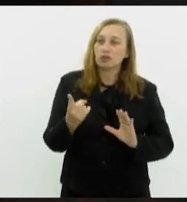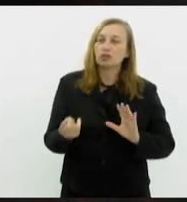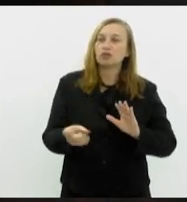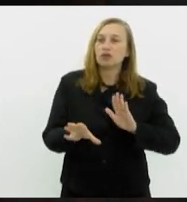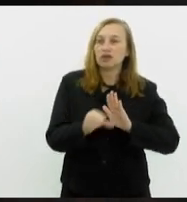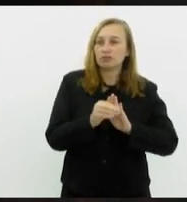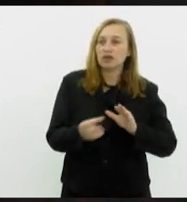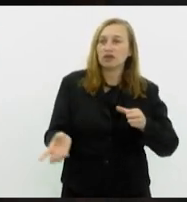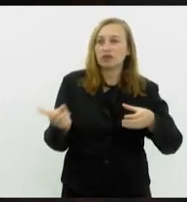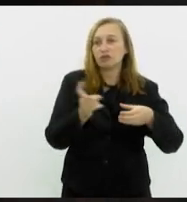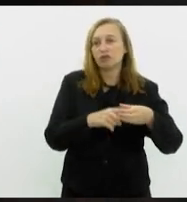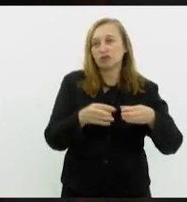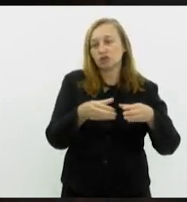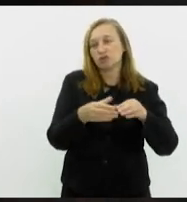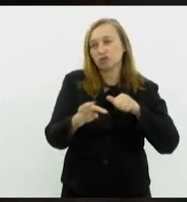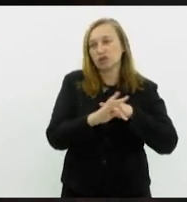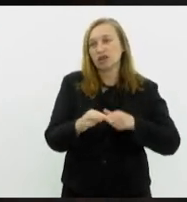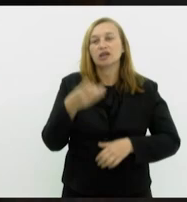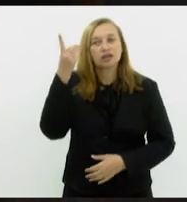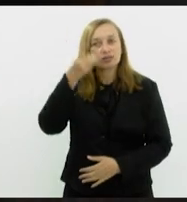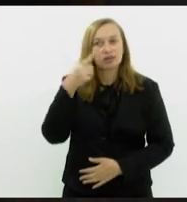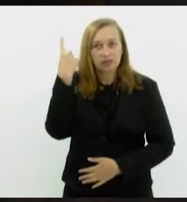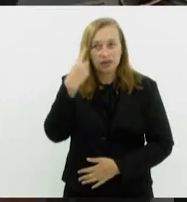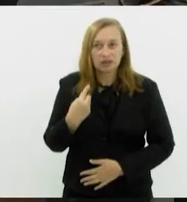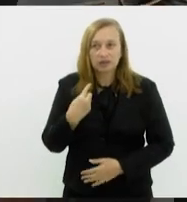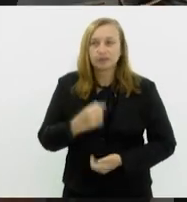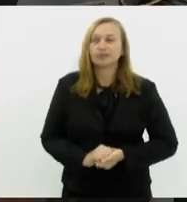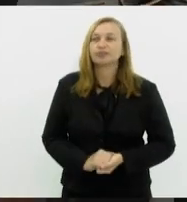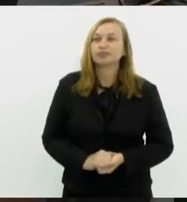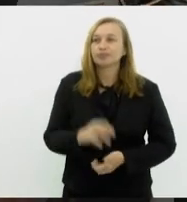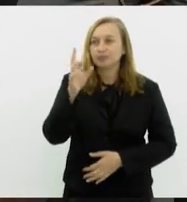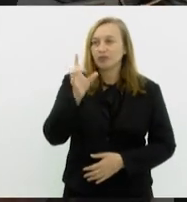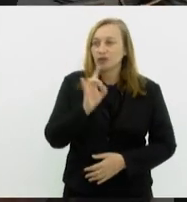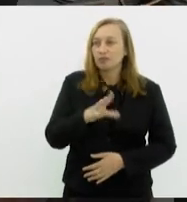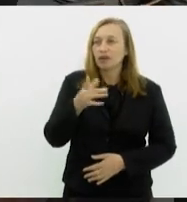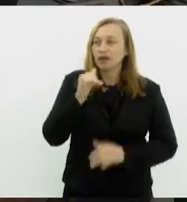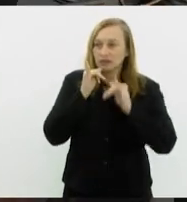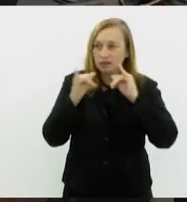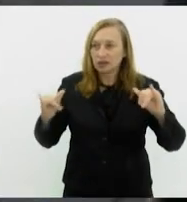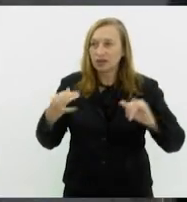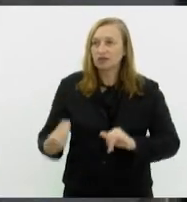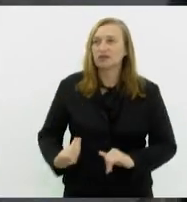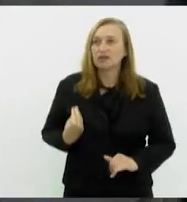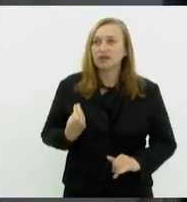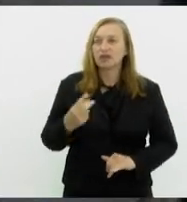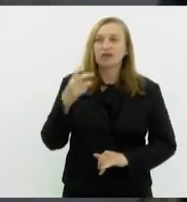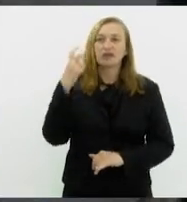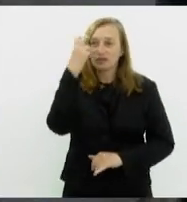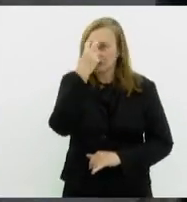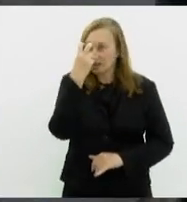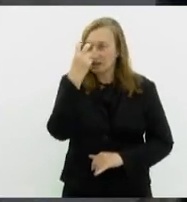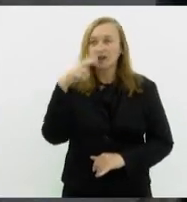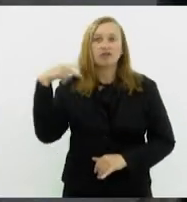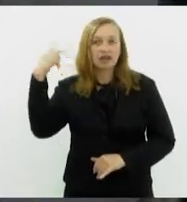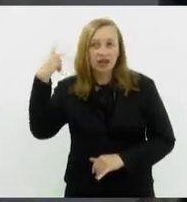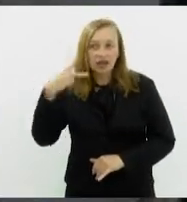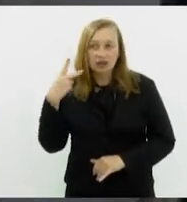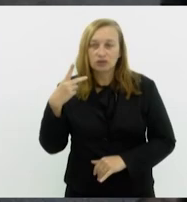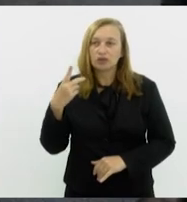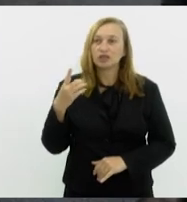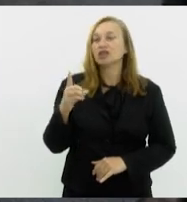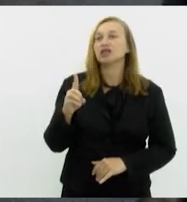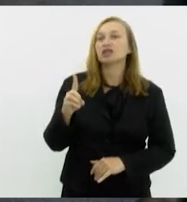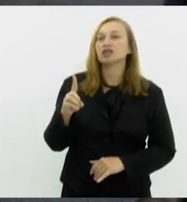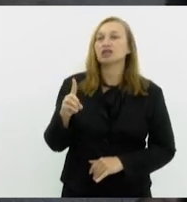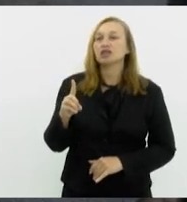e retorna às comissões. Deputada Dani. Só para anunciar aqui a presença da vereadora de Niterói, a primeira